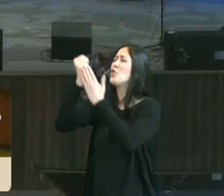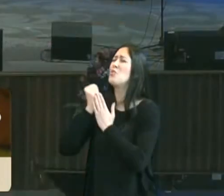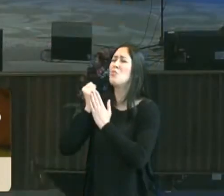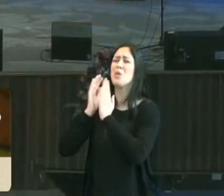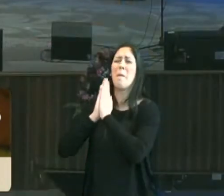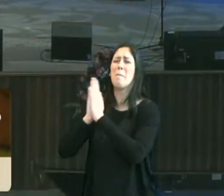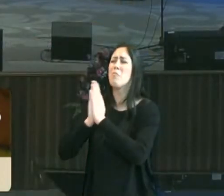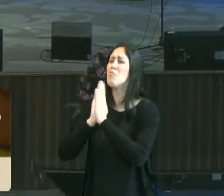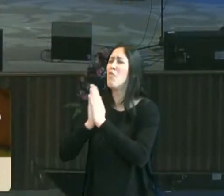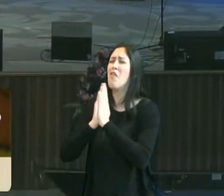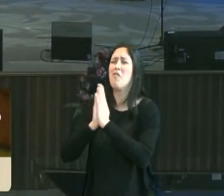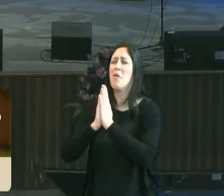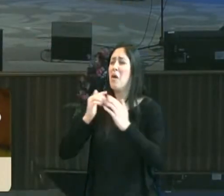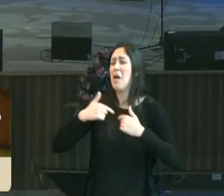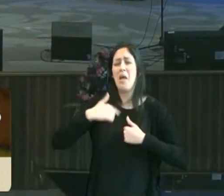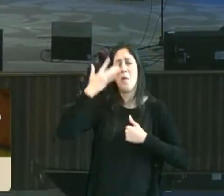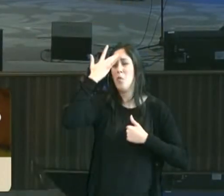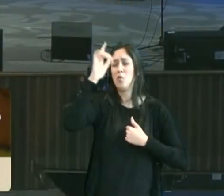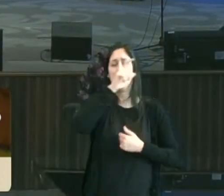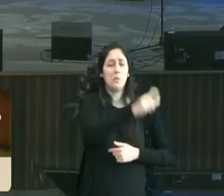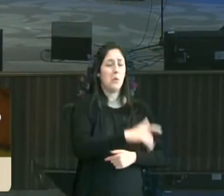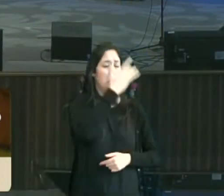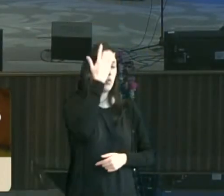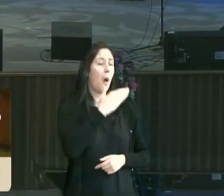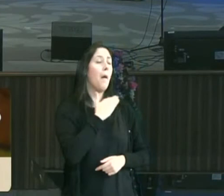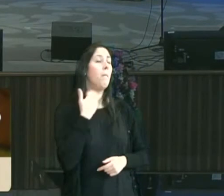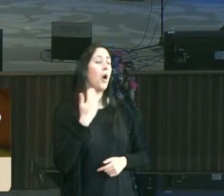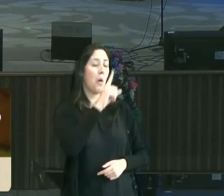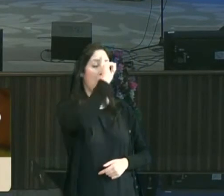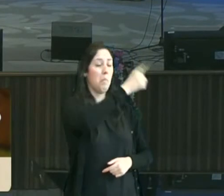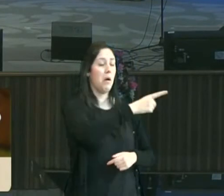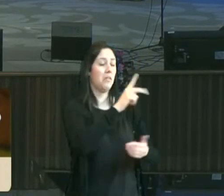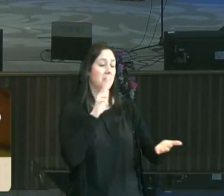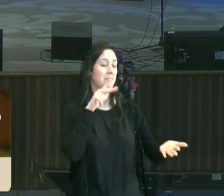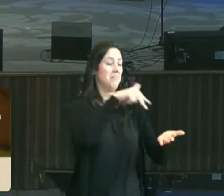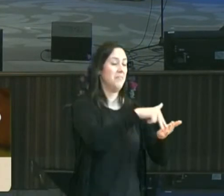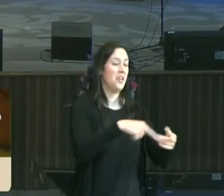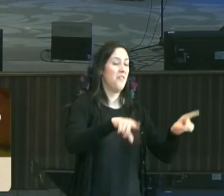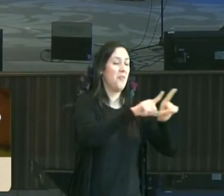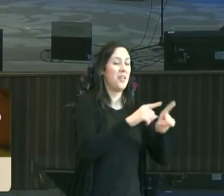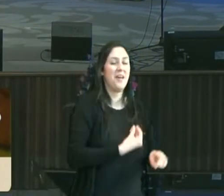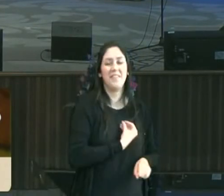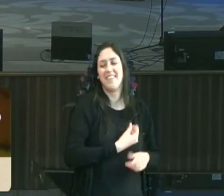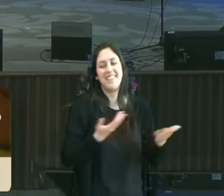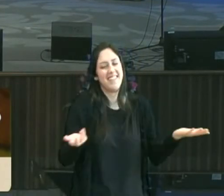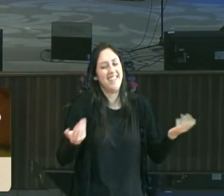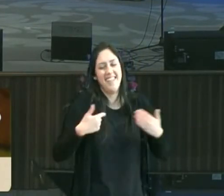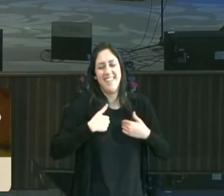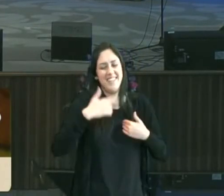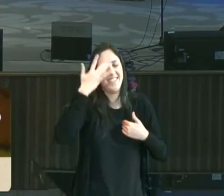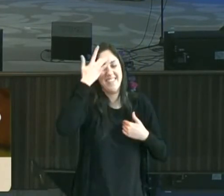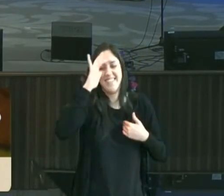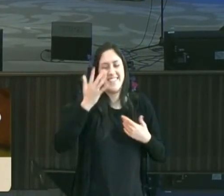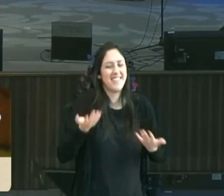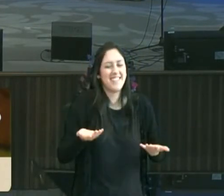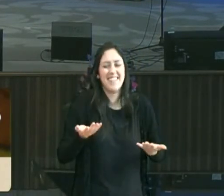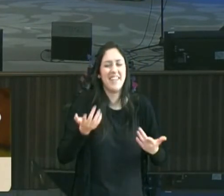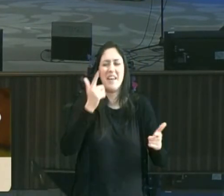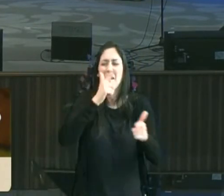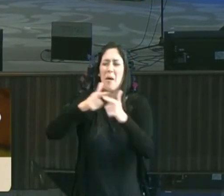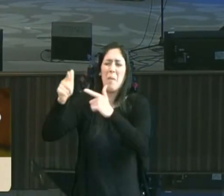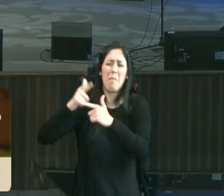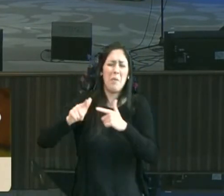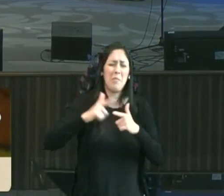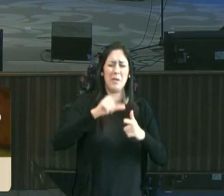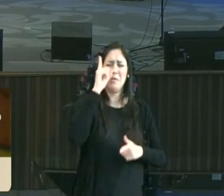sabemos levantar crianças da morte, não sabemos o que fazer diante das situações que vão além